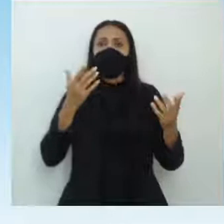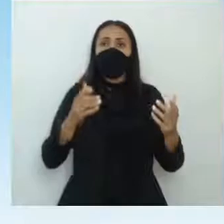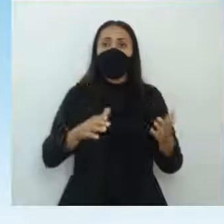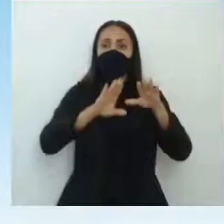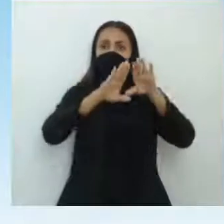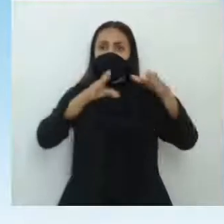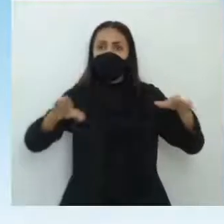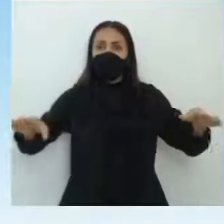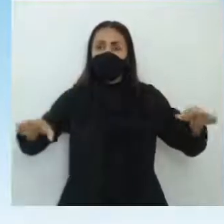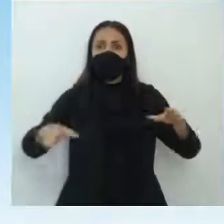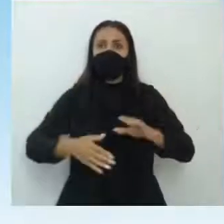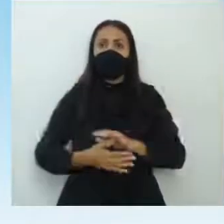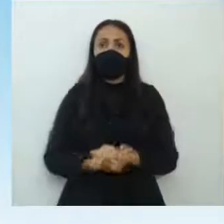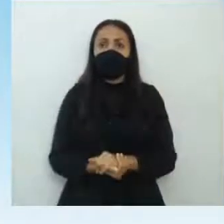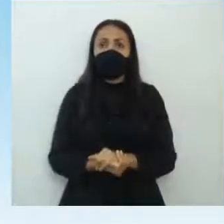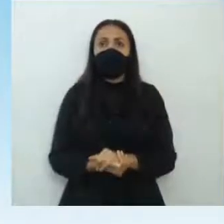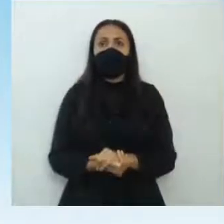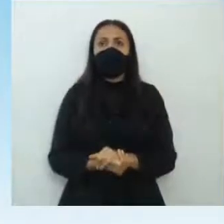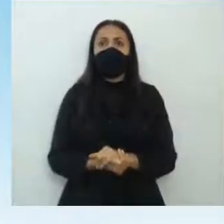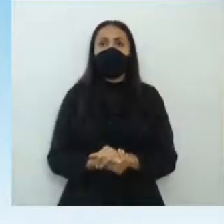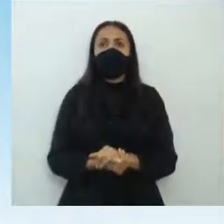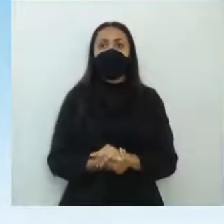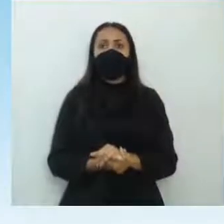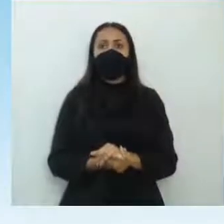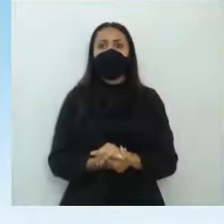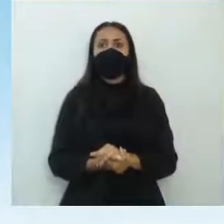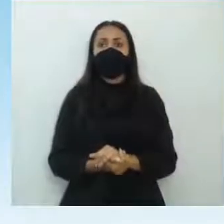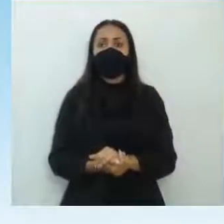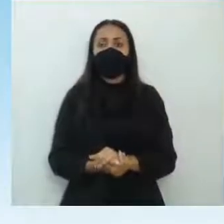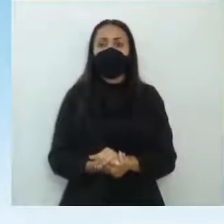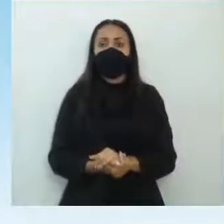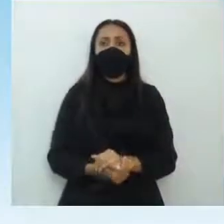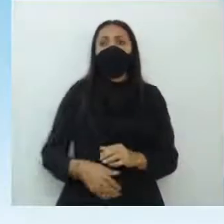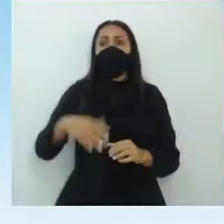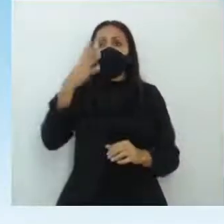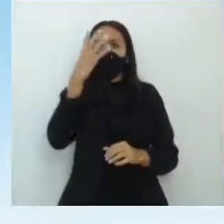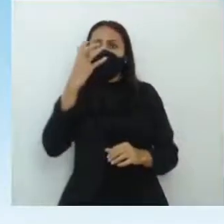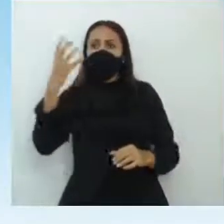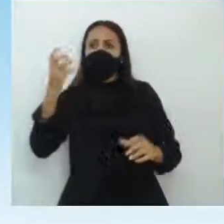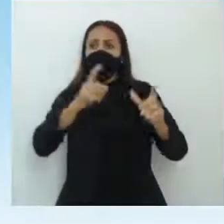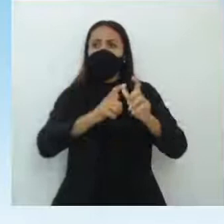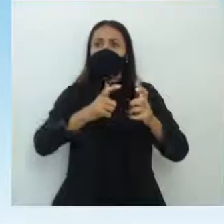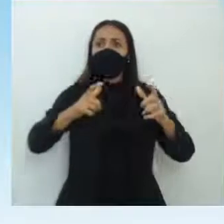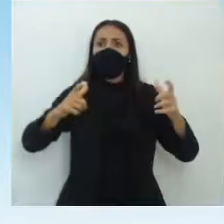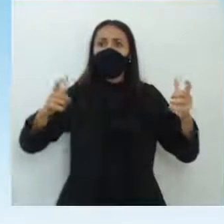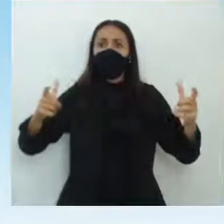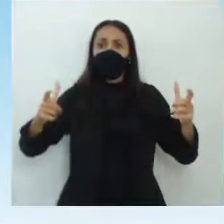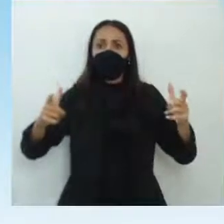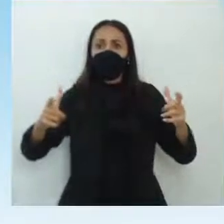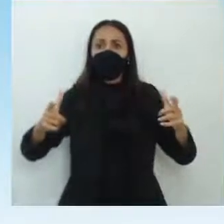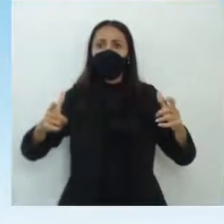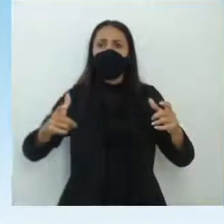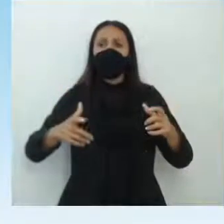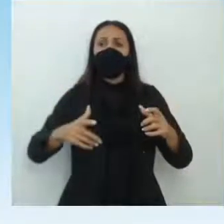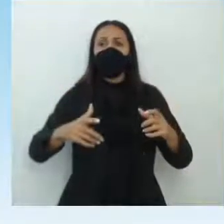espécies marinhas. Na letra D, induzirão o aumento dos mananciais, o